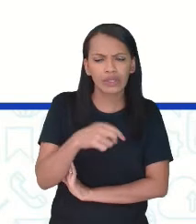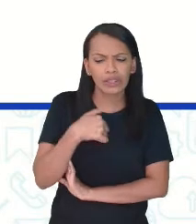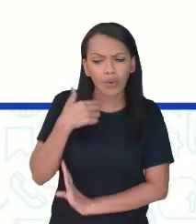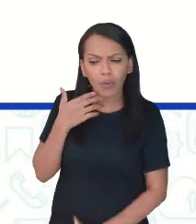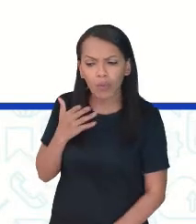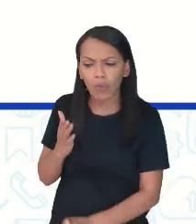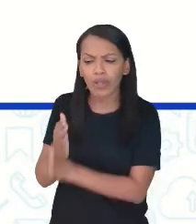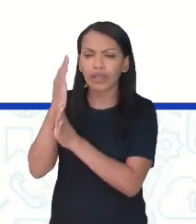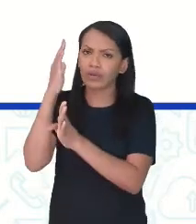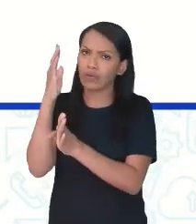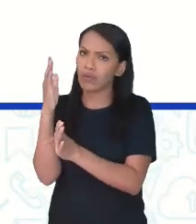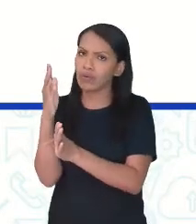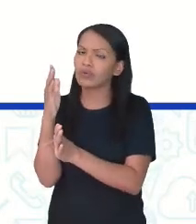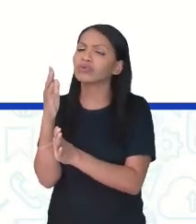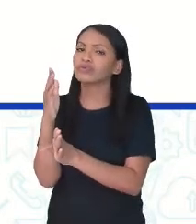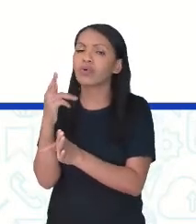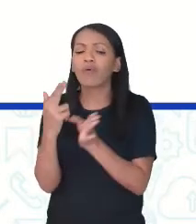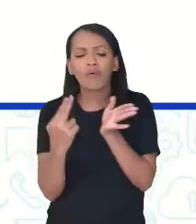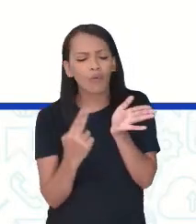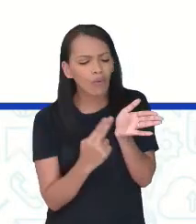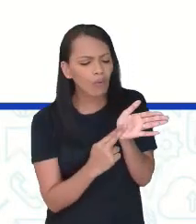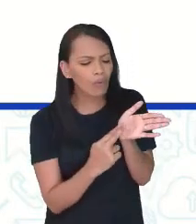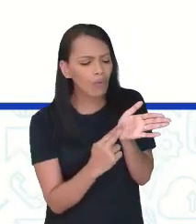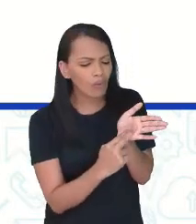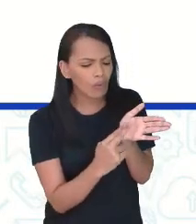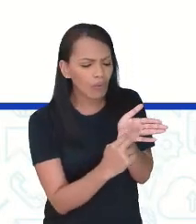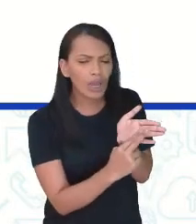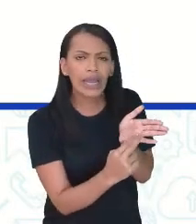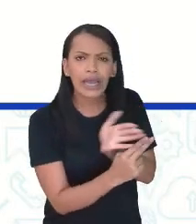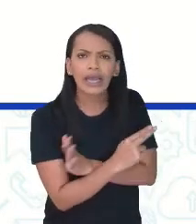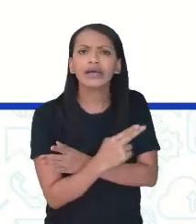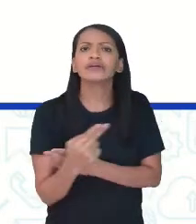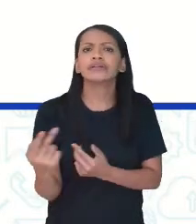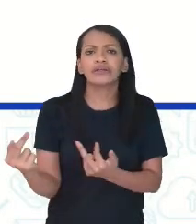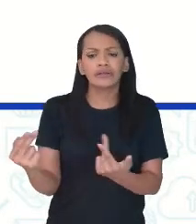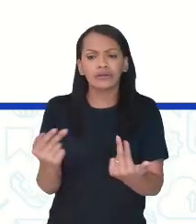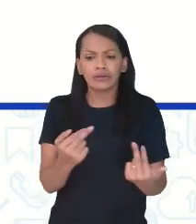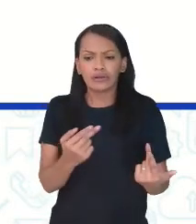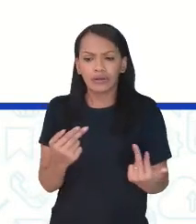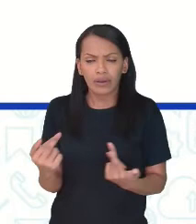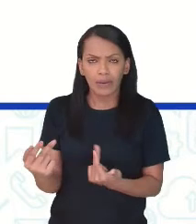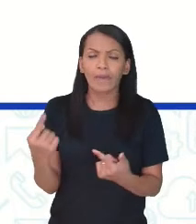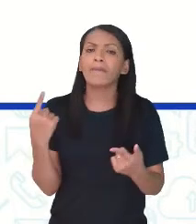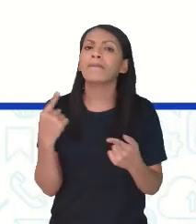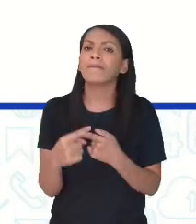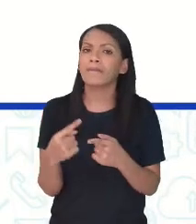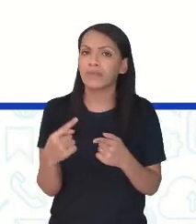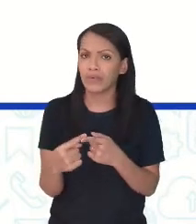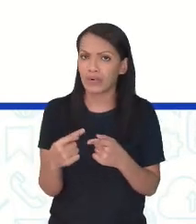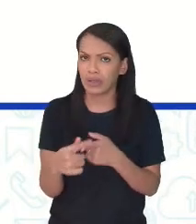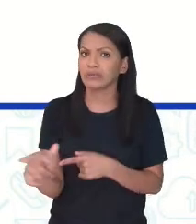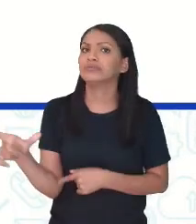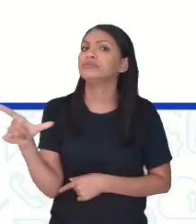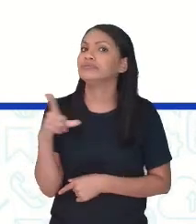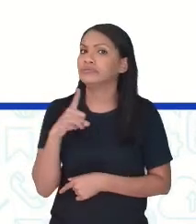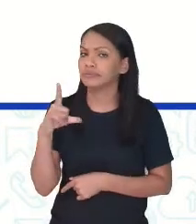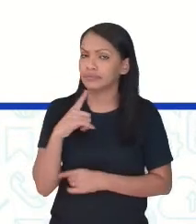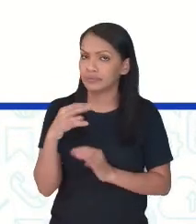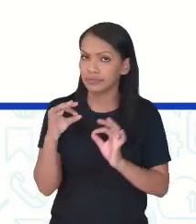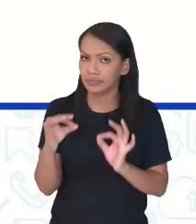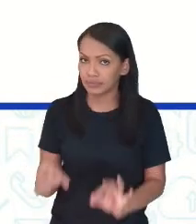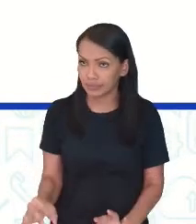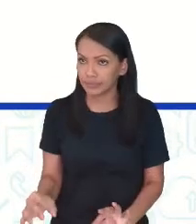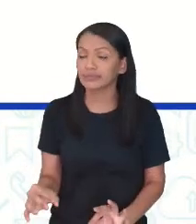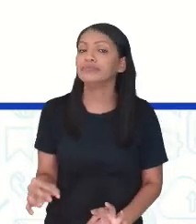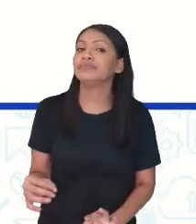Que eles vão ter aí de forma igual, porque eu tirei a quantidade que Luiz tem a mais.